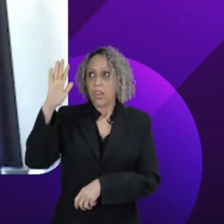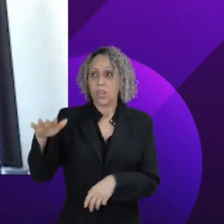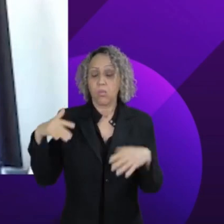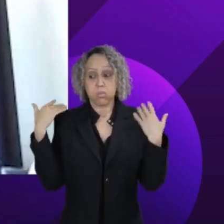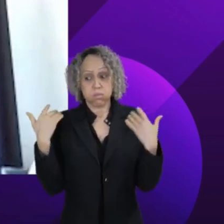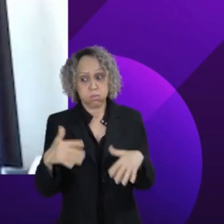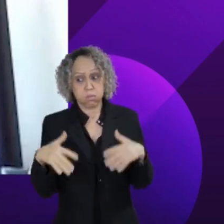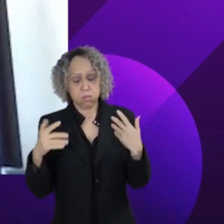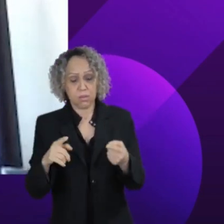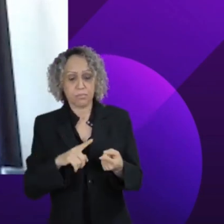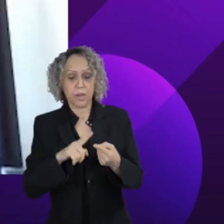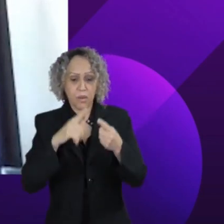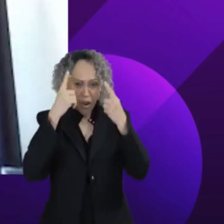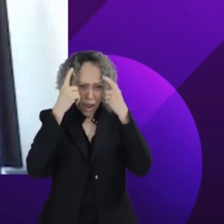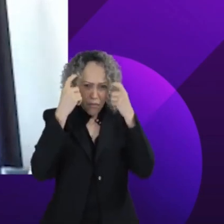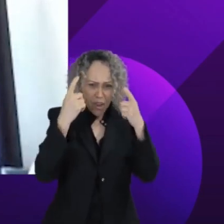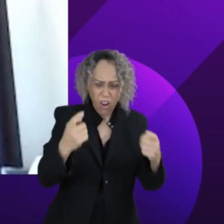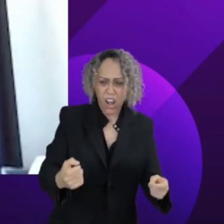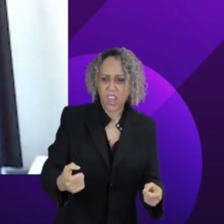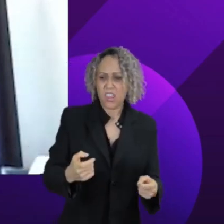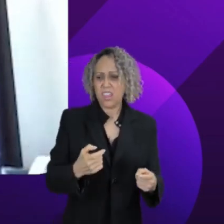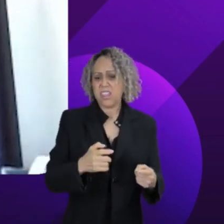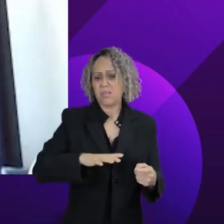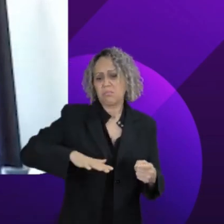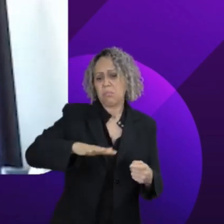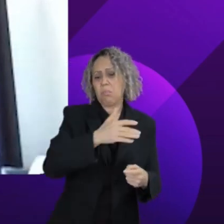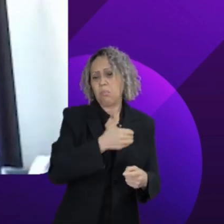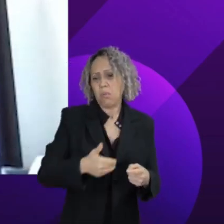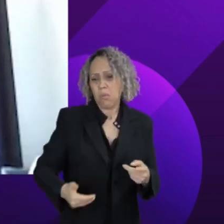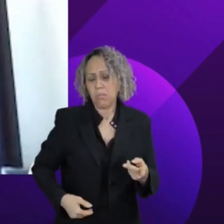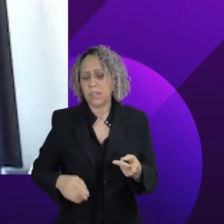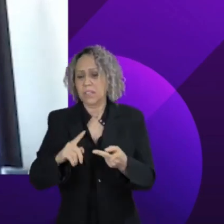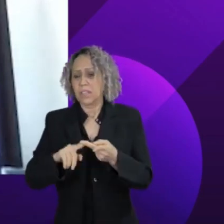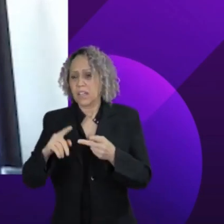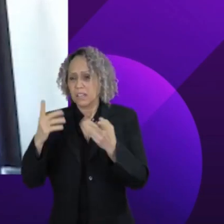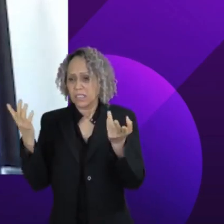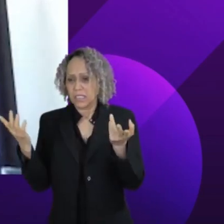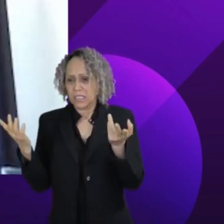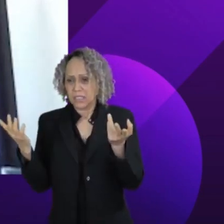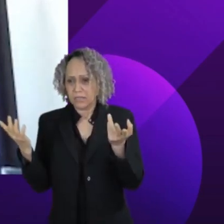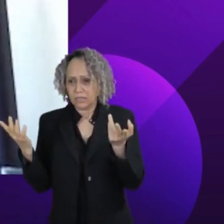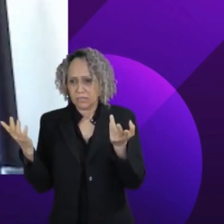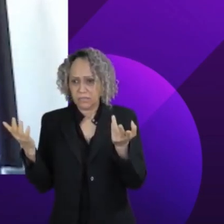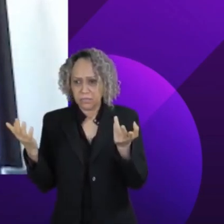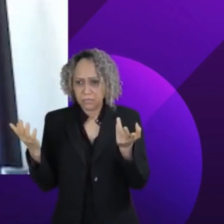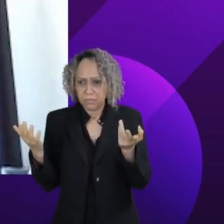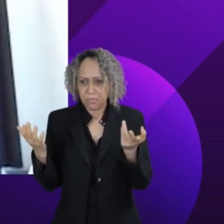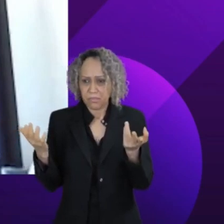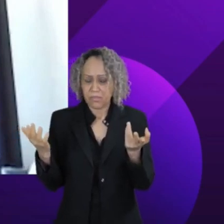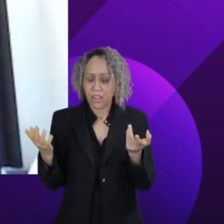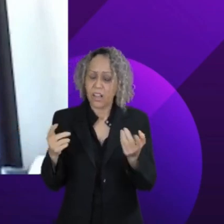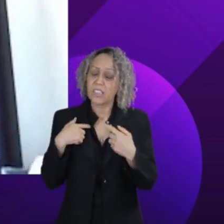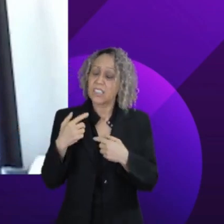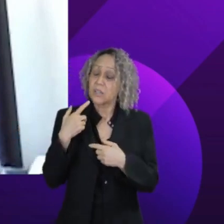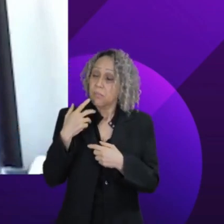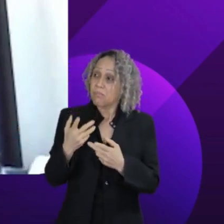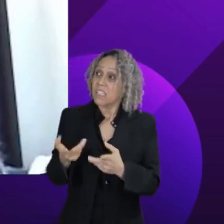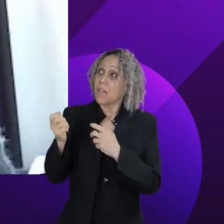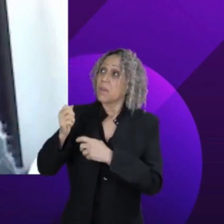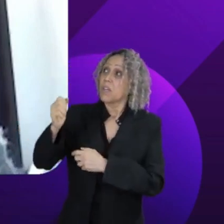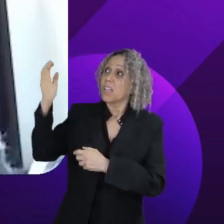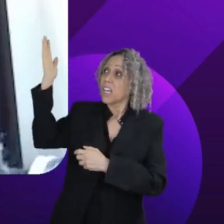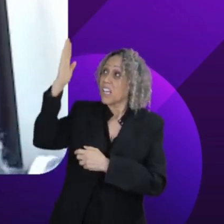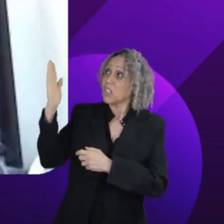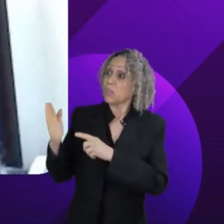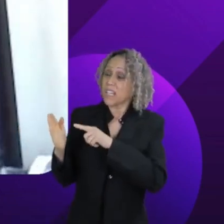para os números de violência, quando a gente percebe que o racismo é um dos maiores produtores de desigualdade no Brasil. Então,